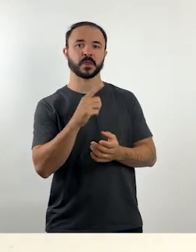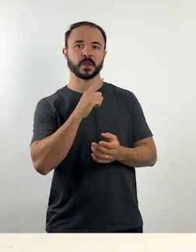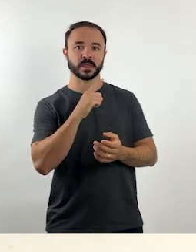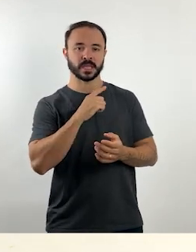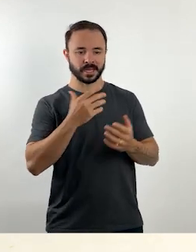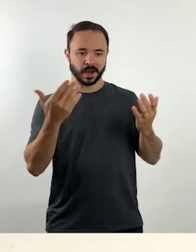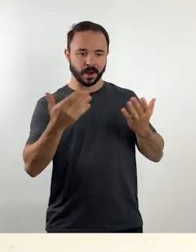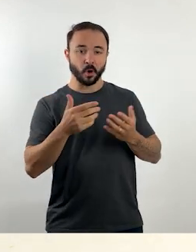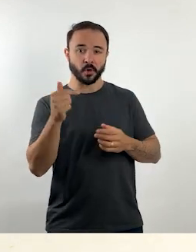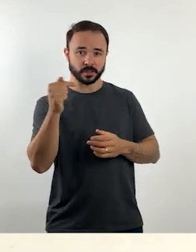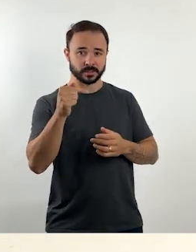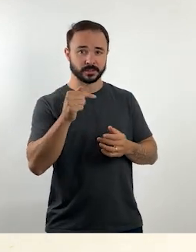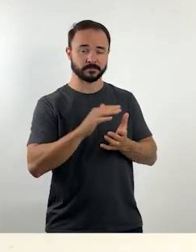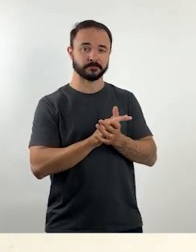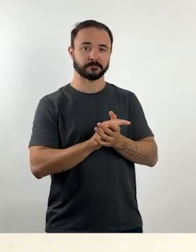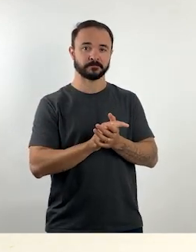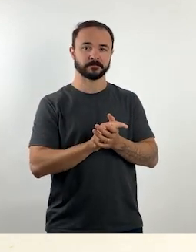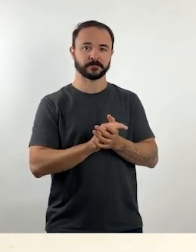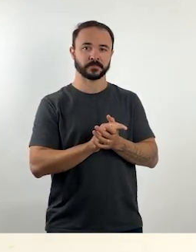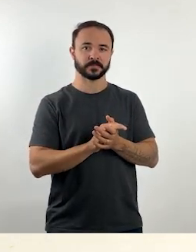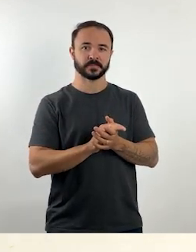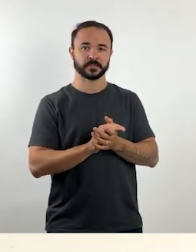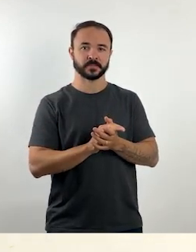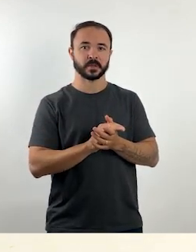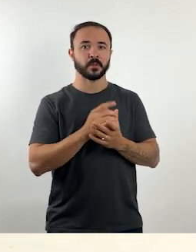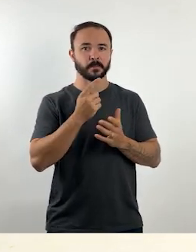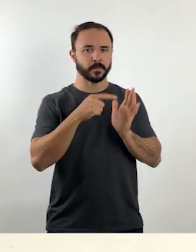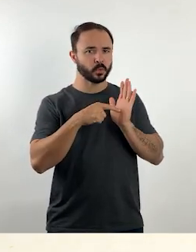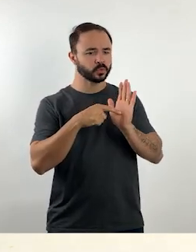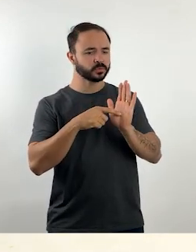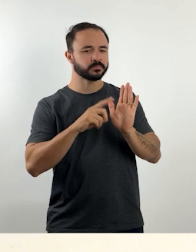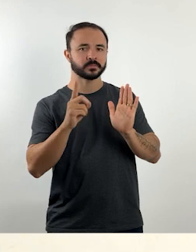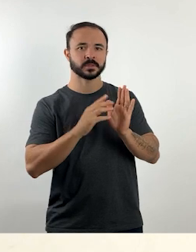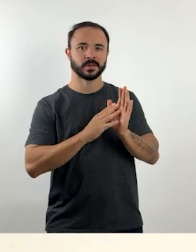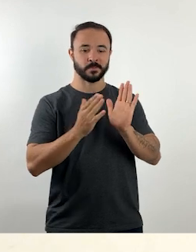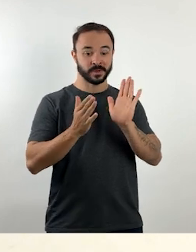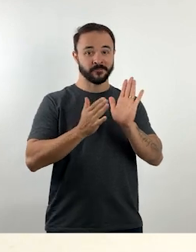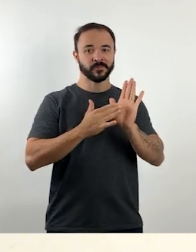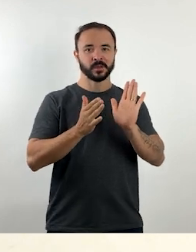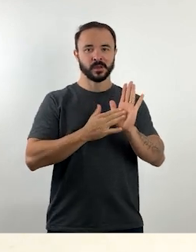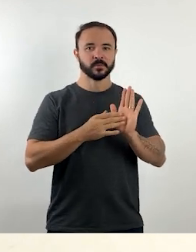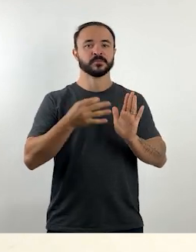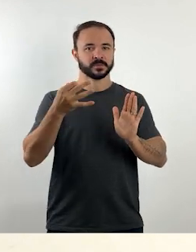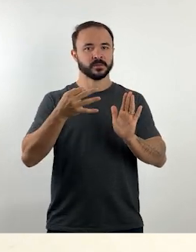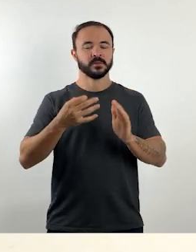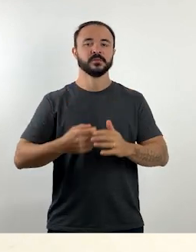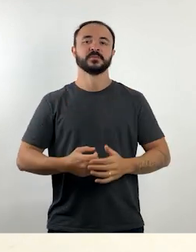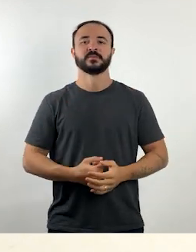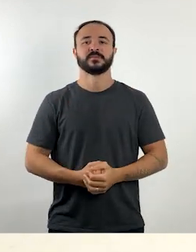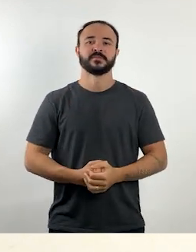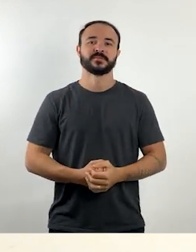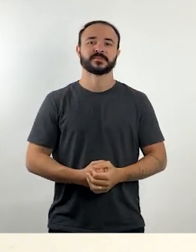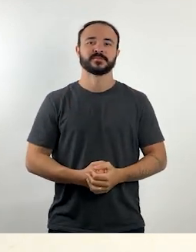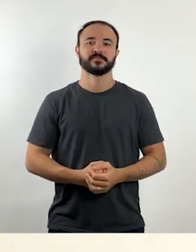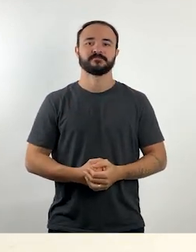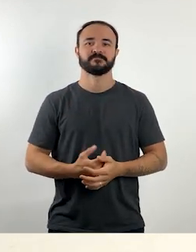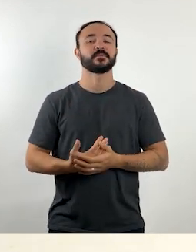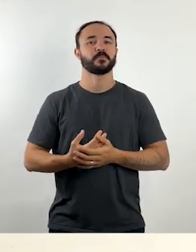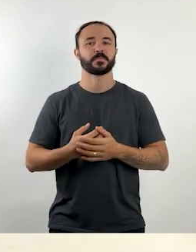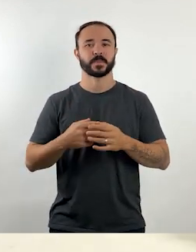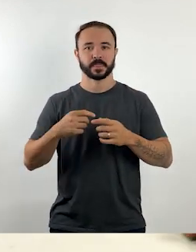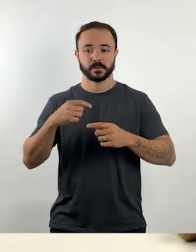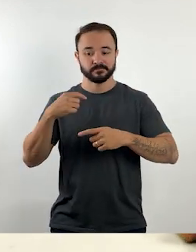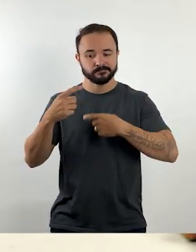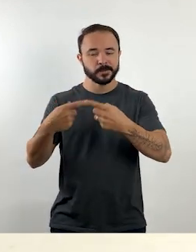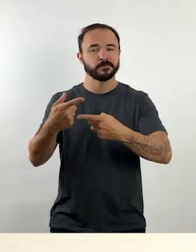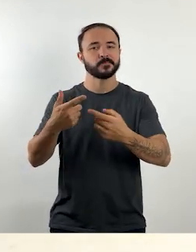que tem esse volumezinho para cima da fixação, ela fica para frente na minha montagem. Após isso, eu